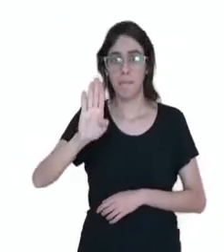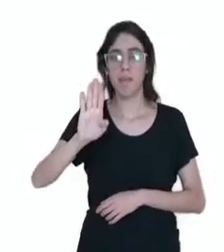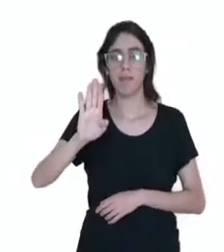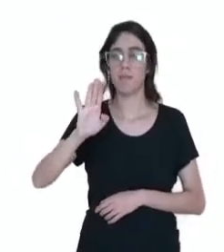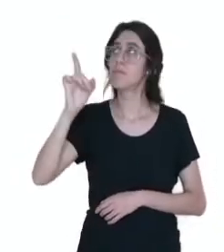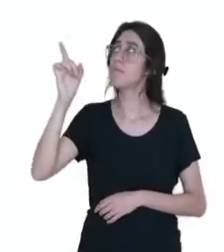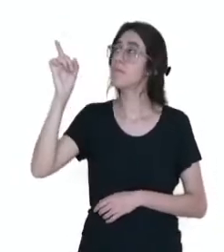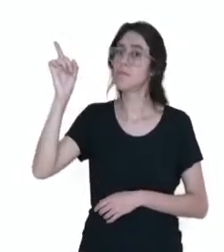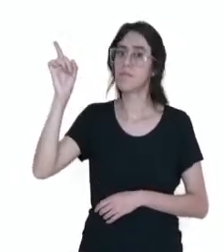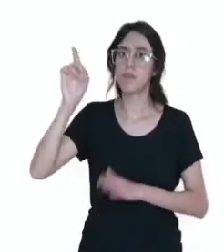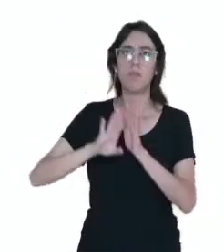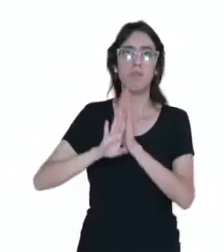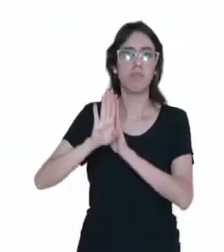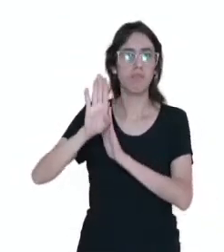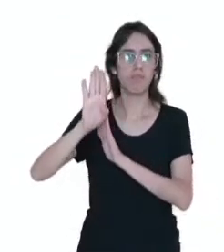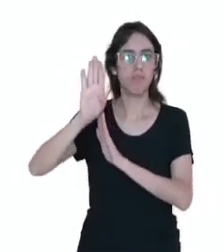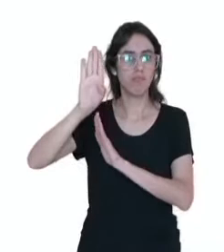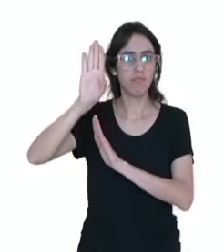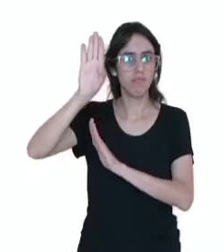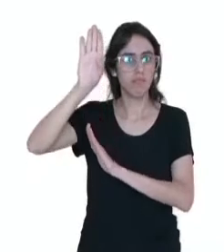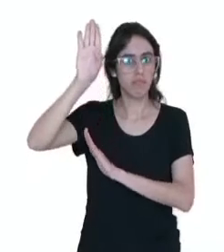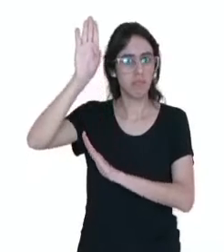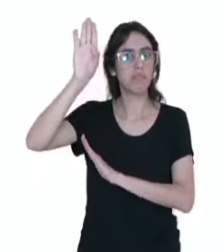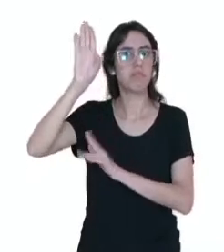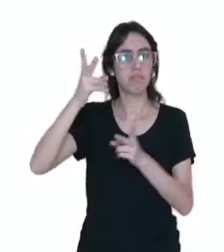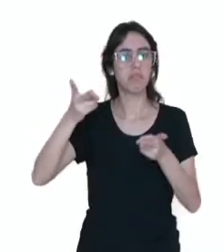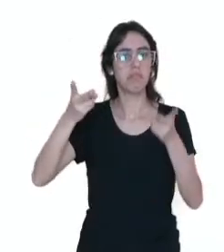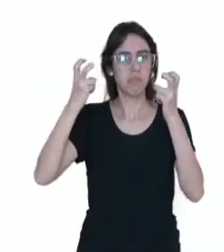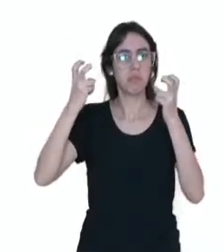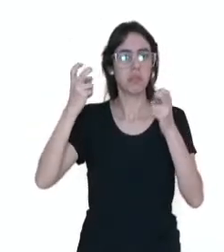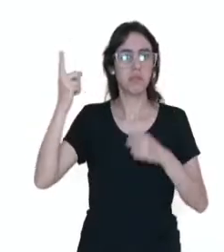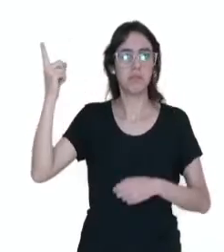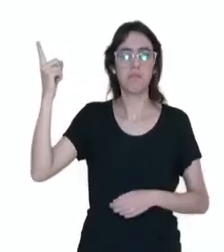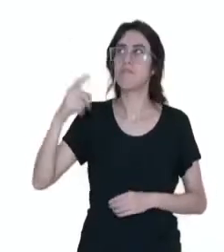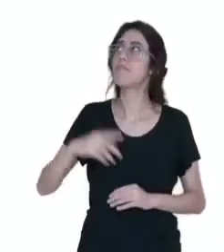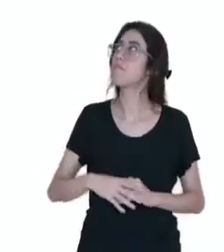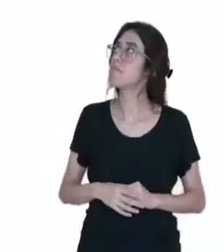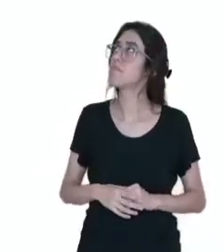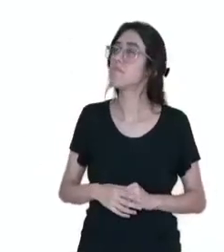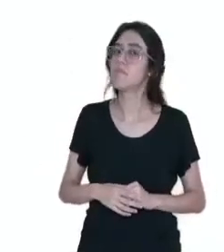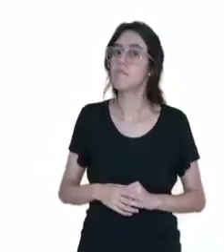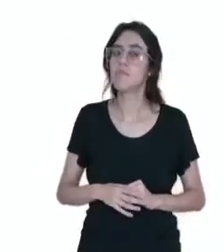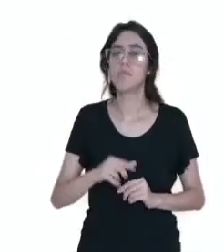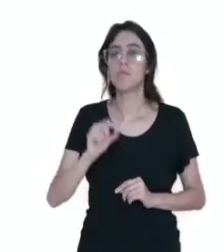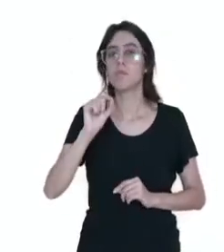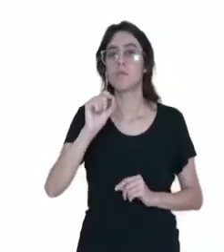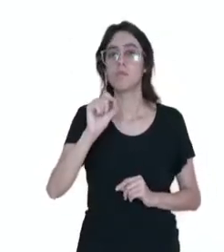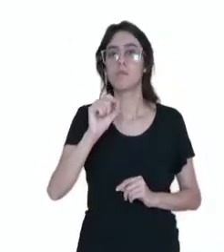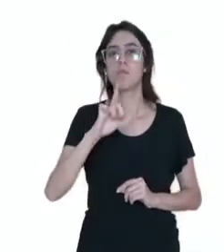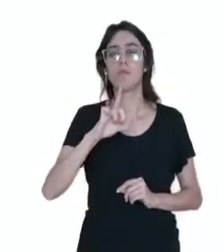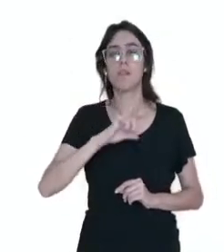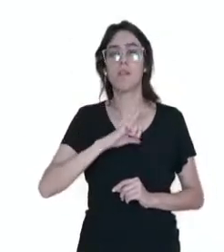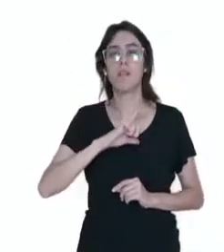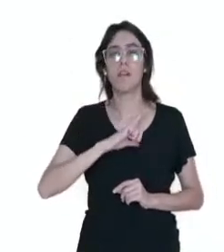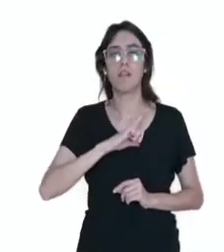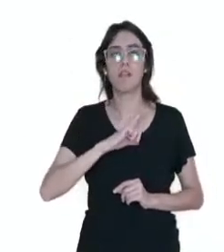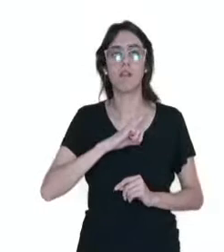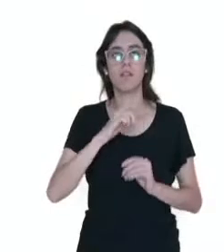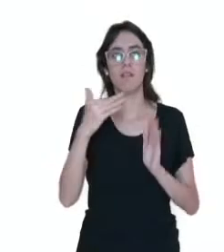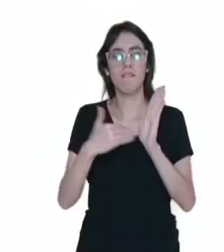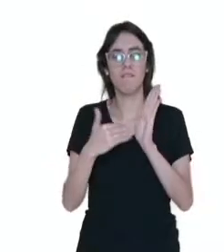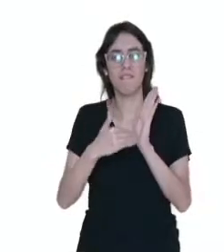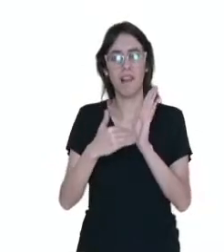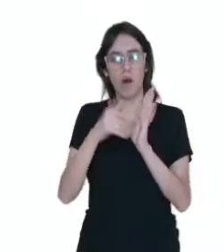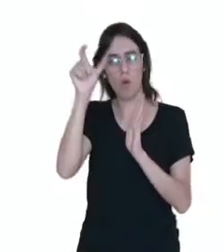em constante crescimento. Isso fica mais fácil de ser analisado a partir da última coluna, que